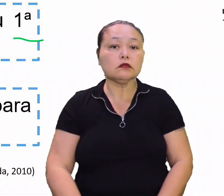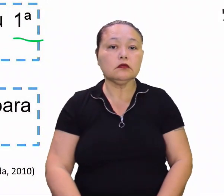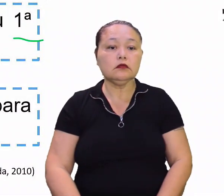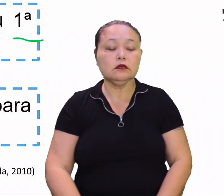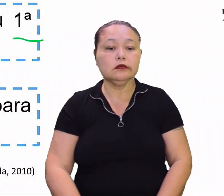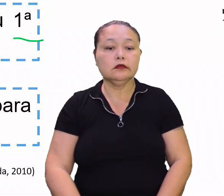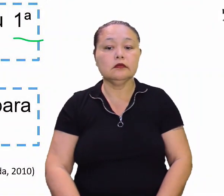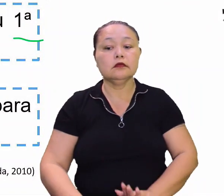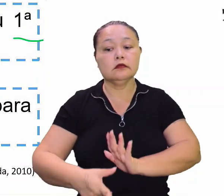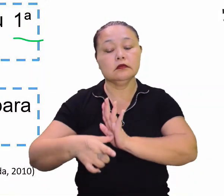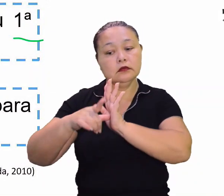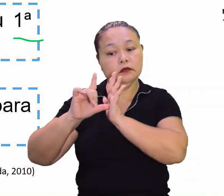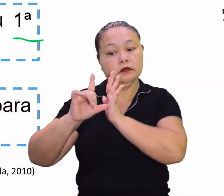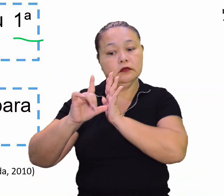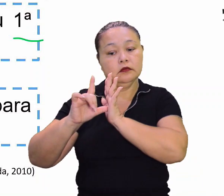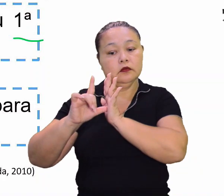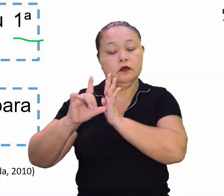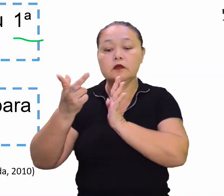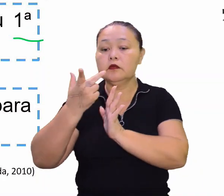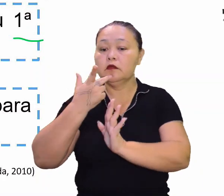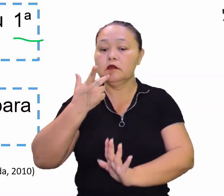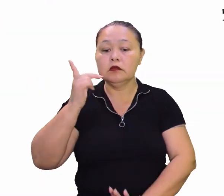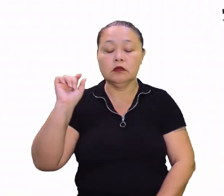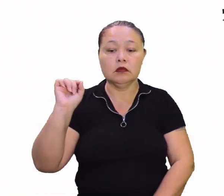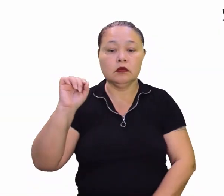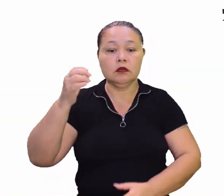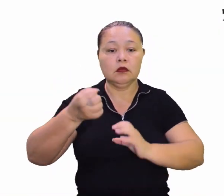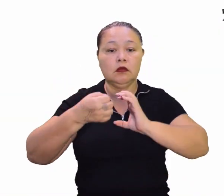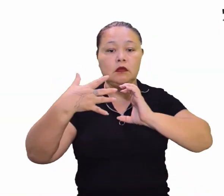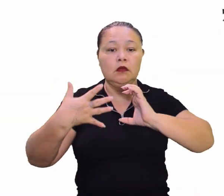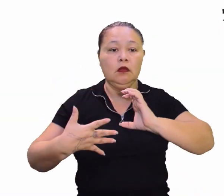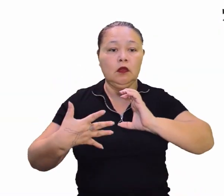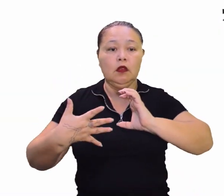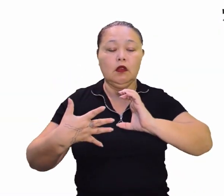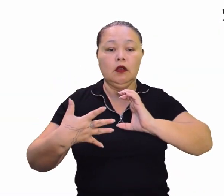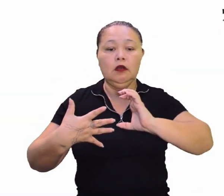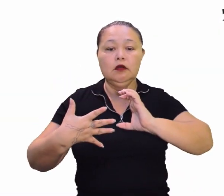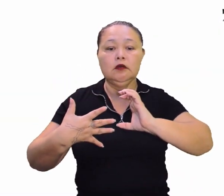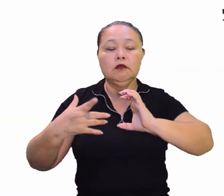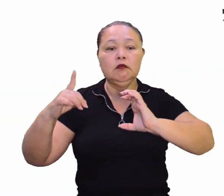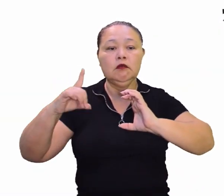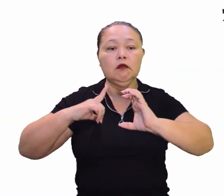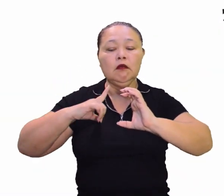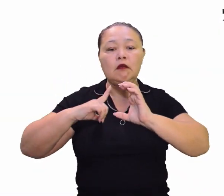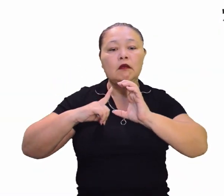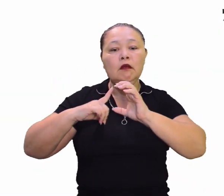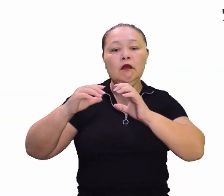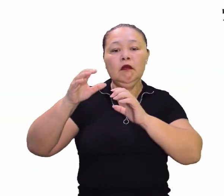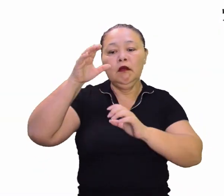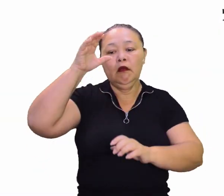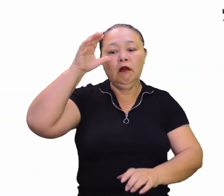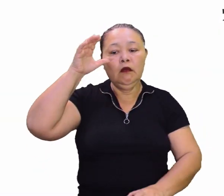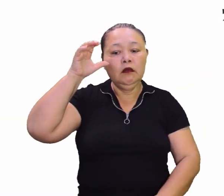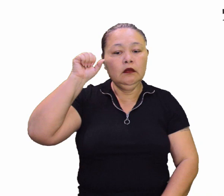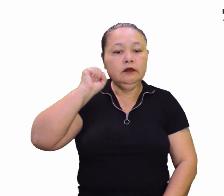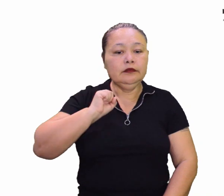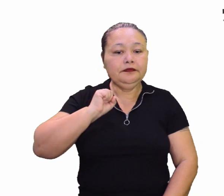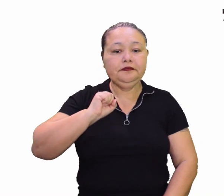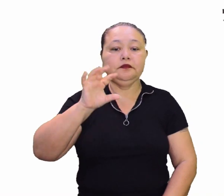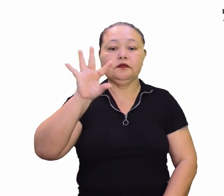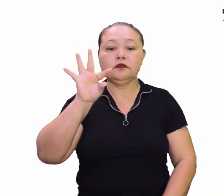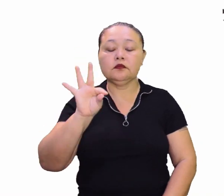E antes de a gente... Pode passar que a gente vai falar um pouquinho sobre algumas características em comuns. Então, a gente tem aí, ó, Coreia do Sul, Taiwan, Hong